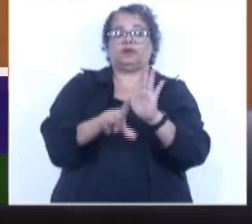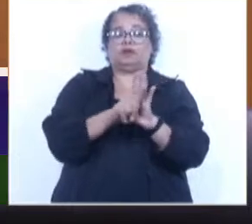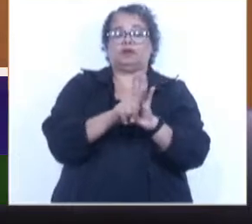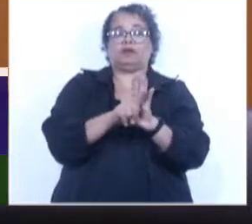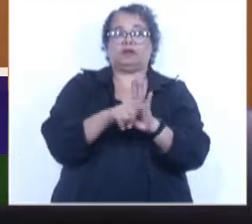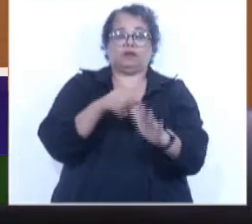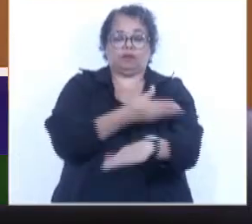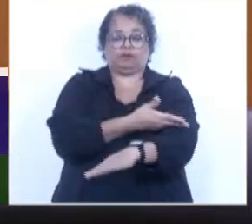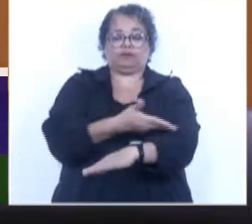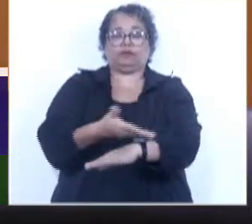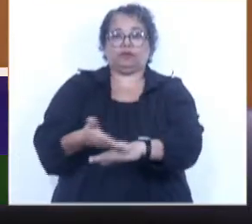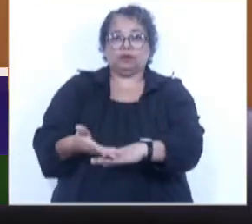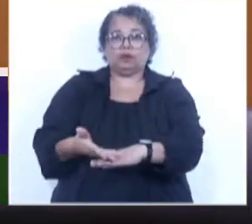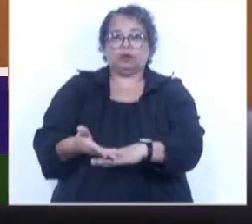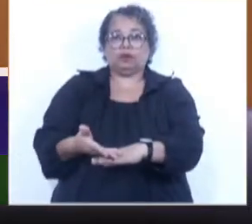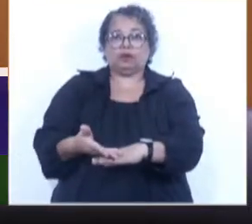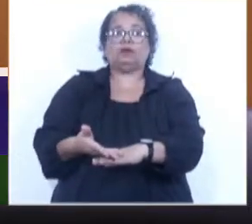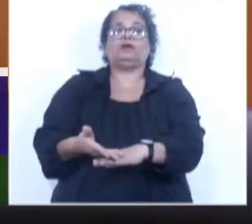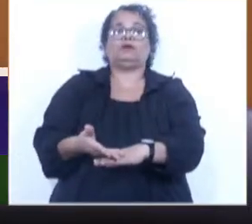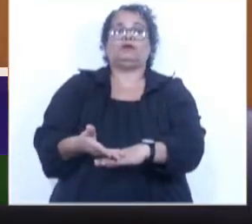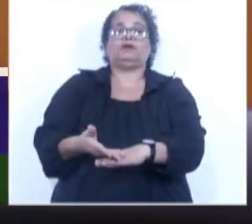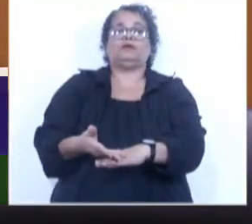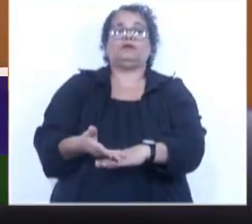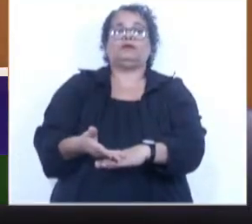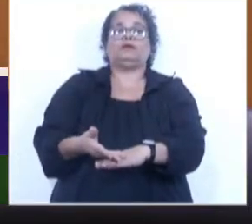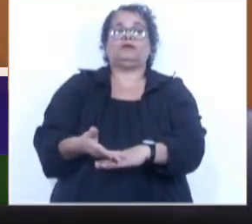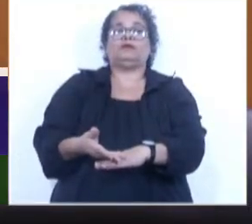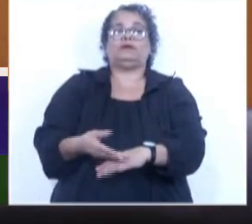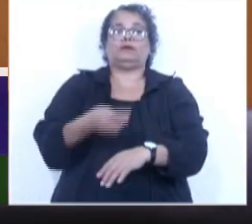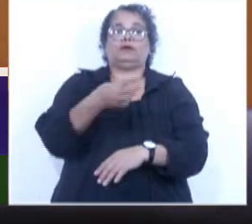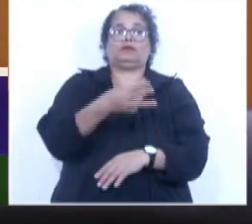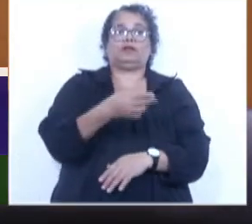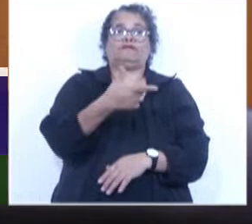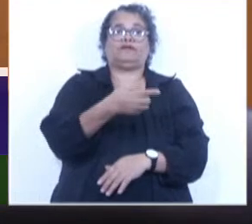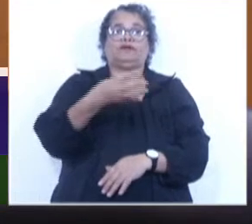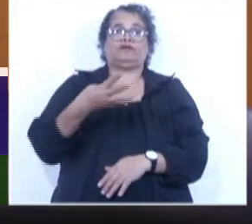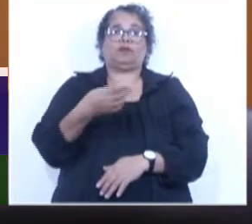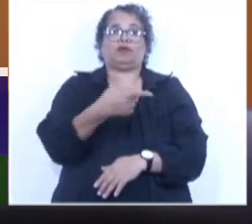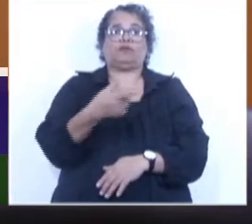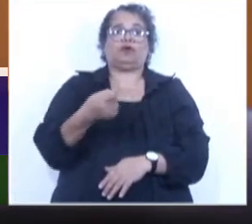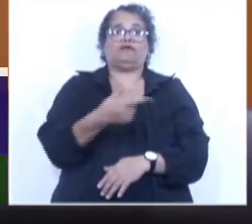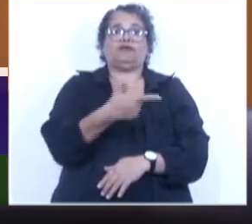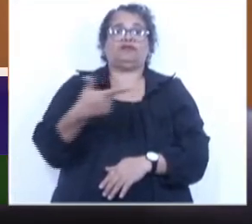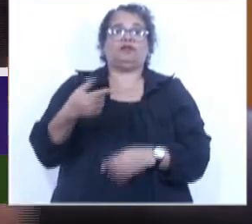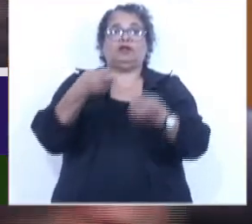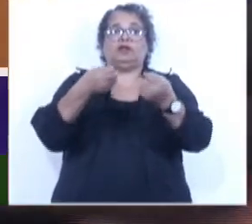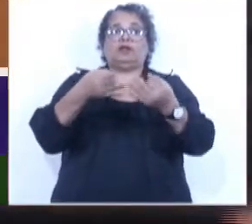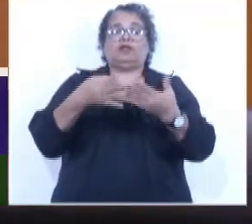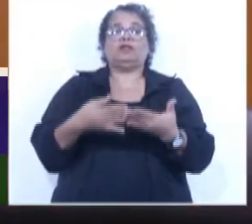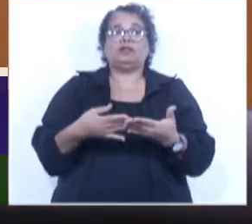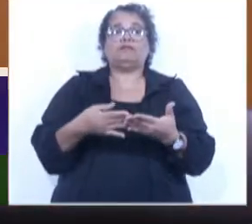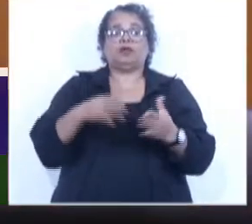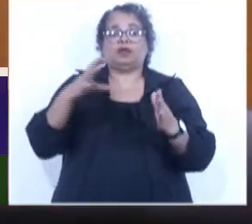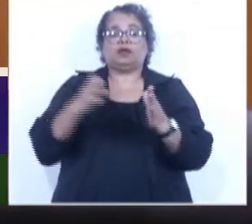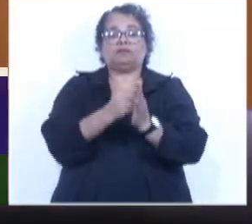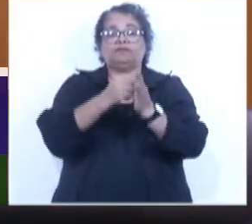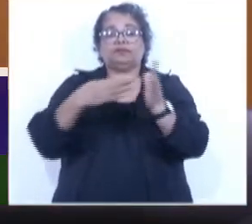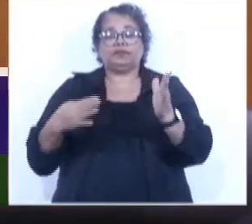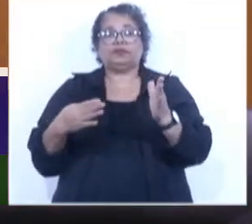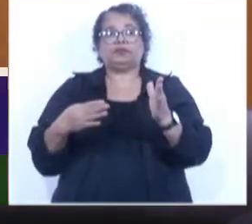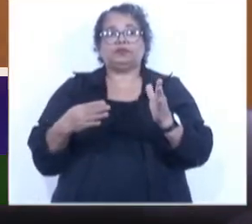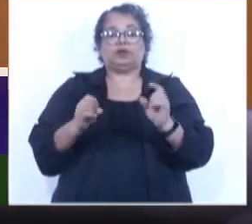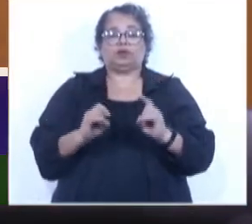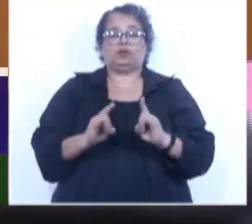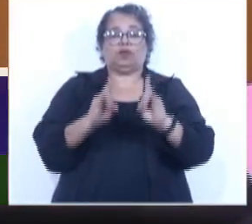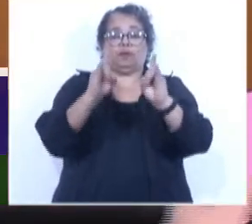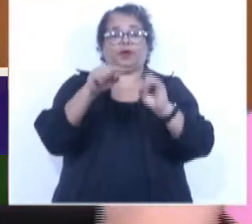ordinária projeto lei ordinária 3:24/23 dispõe sobre o tombamento da estação Uberlândia